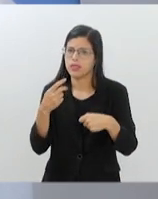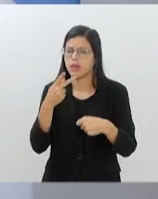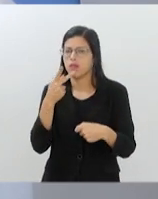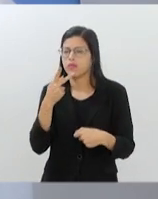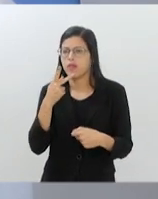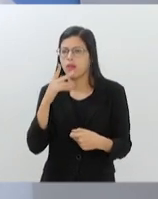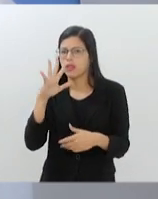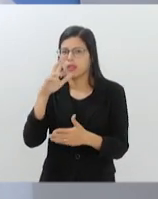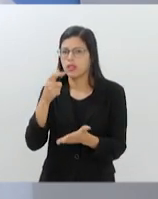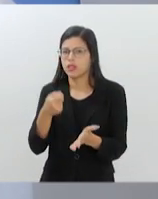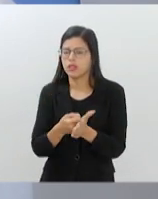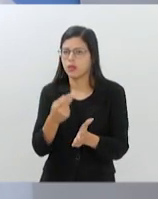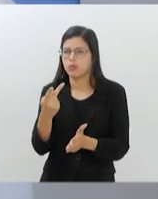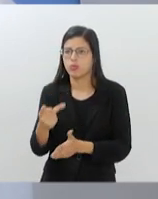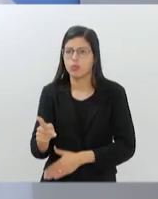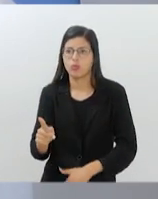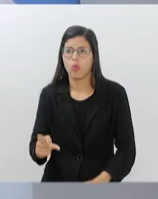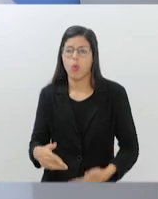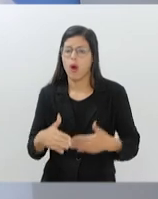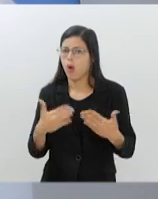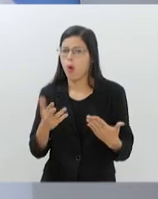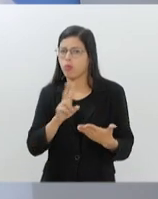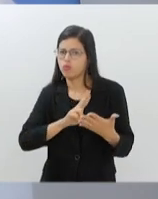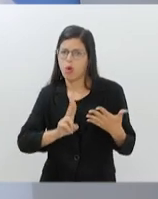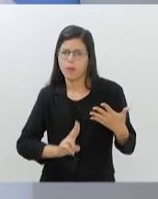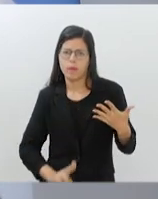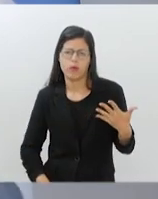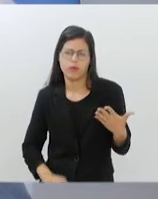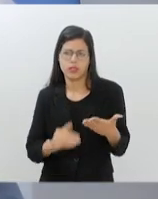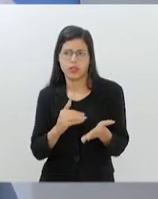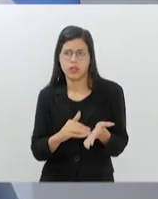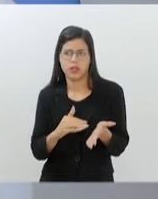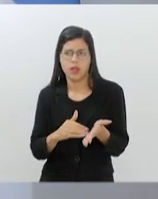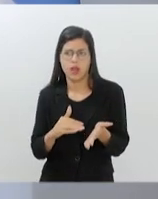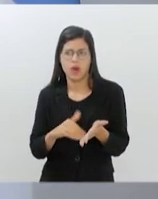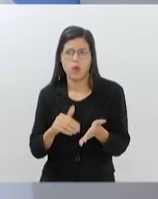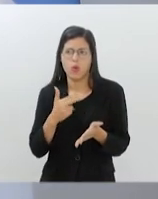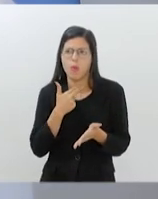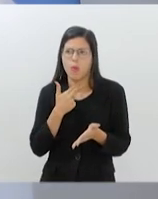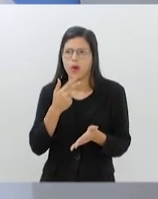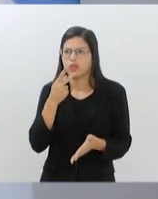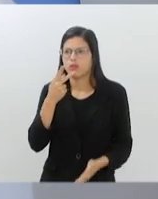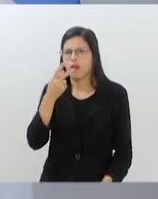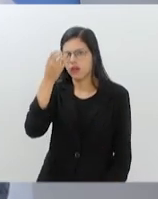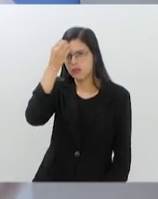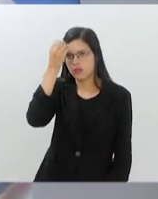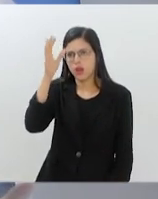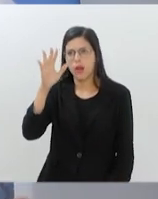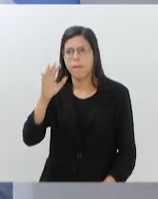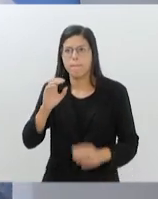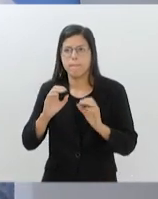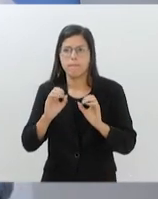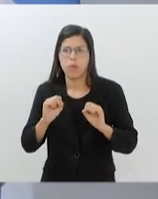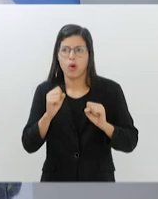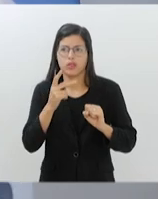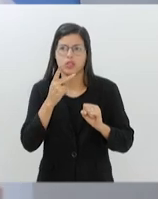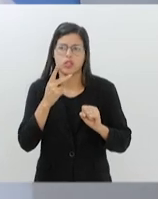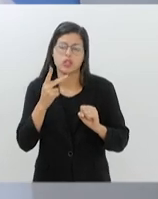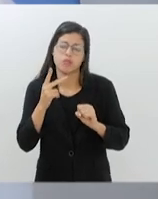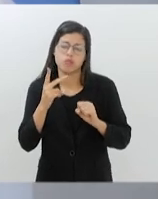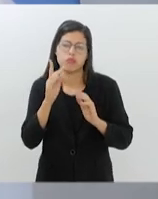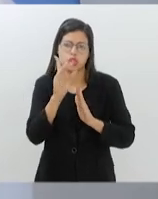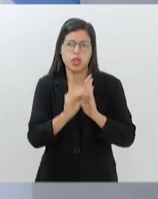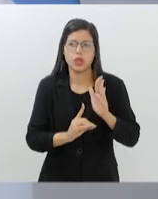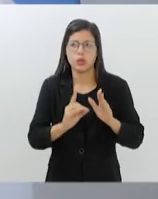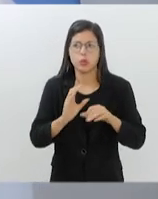Em quais secretários incluir quais estiveram lá a senhora não pode sequer dizer que não se lembra a senhora pode exercer o seu direito constitucional de se